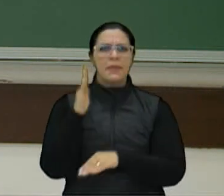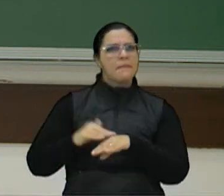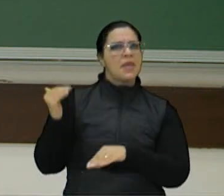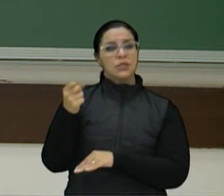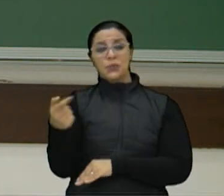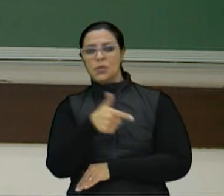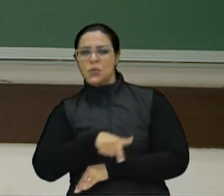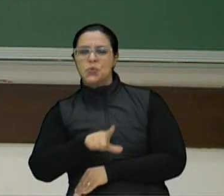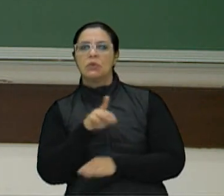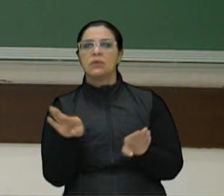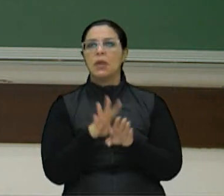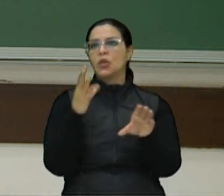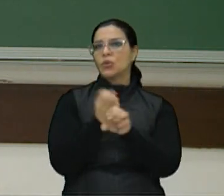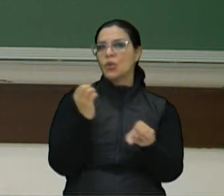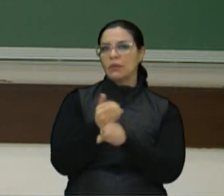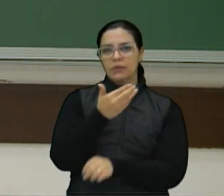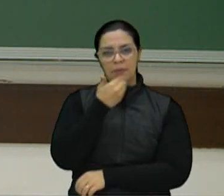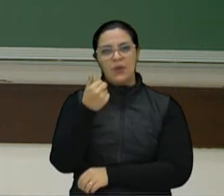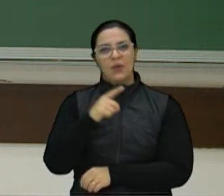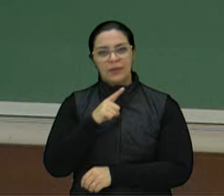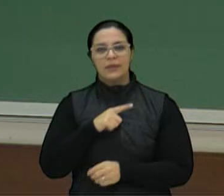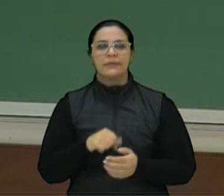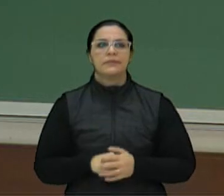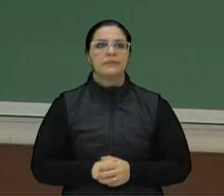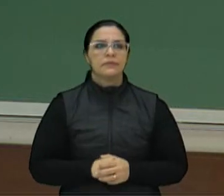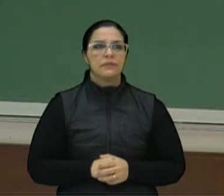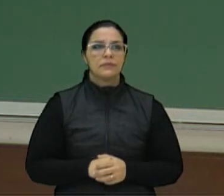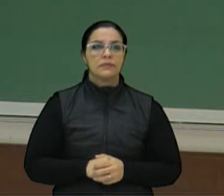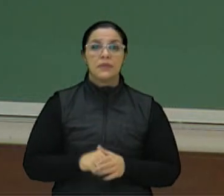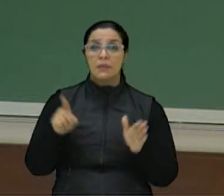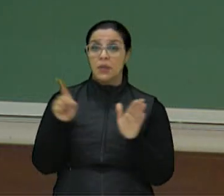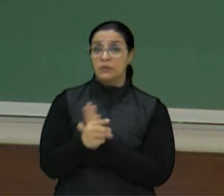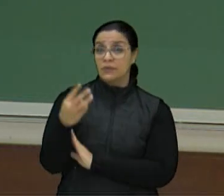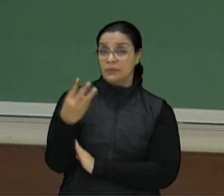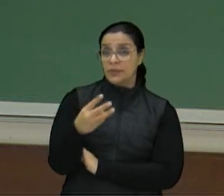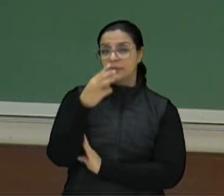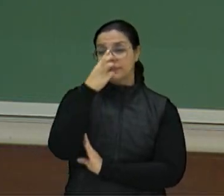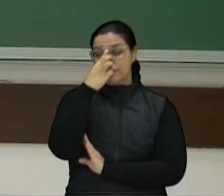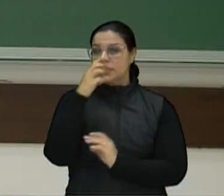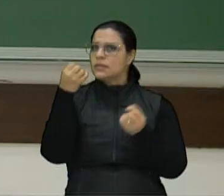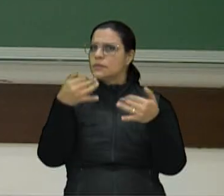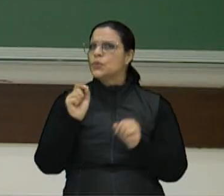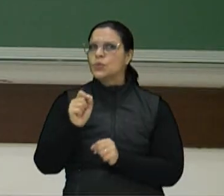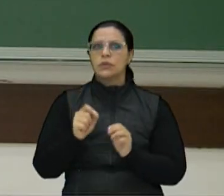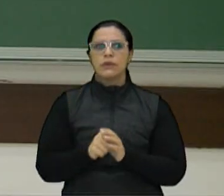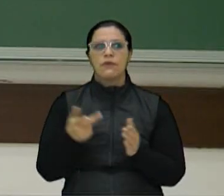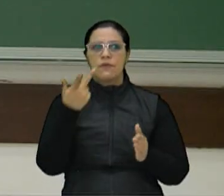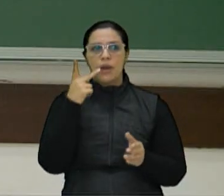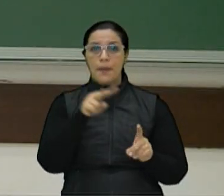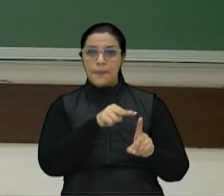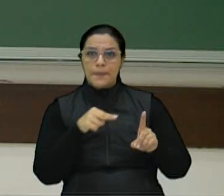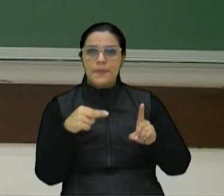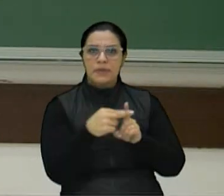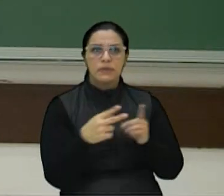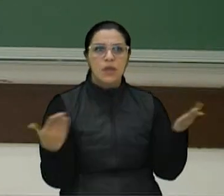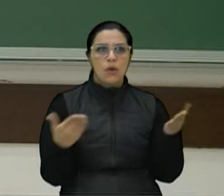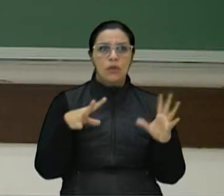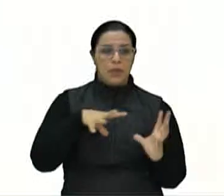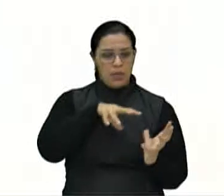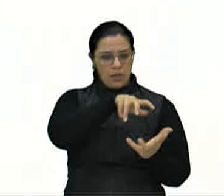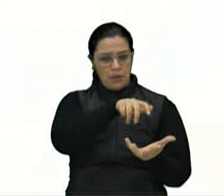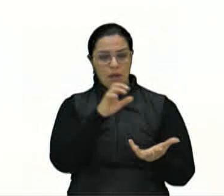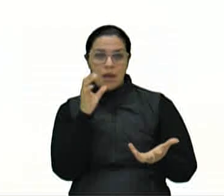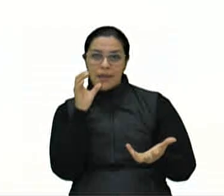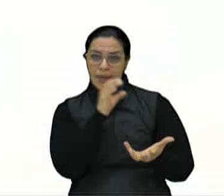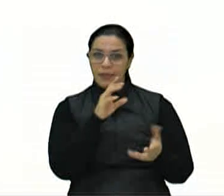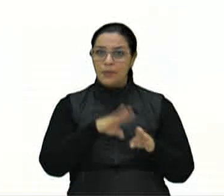que os outros e dará a você uma nota, claro, maior. Quiz 3 diz o seguinte: a perspectiva do aquecimento global